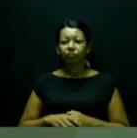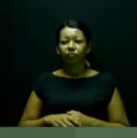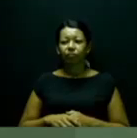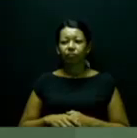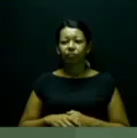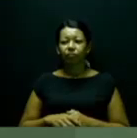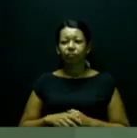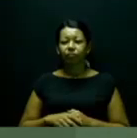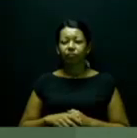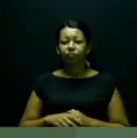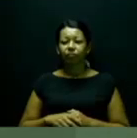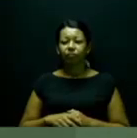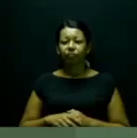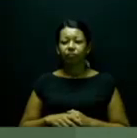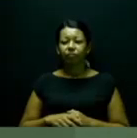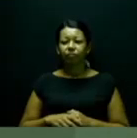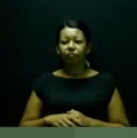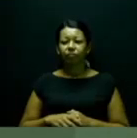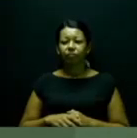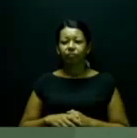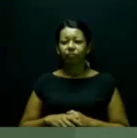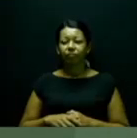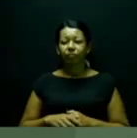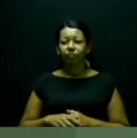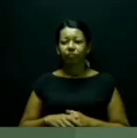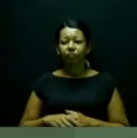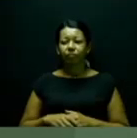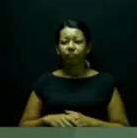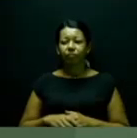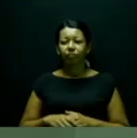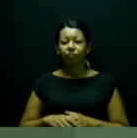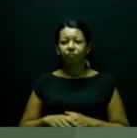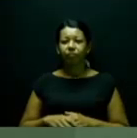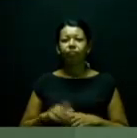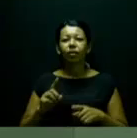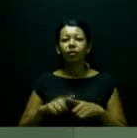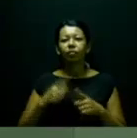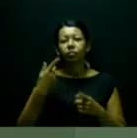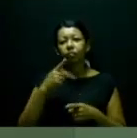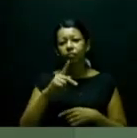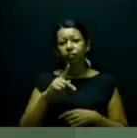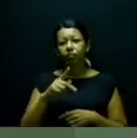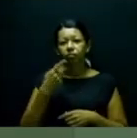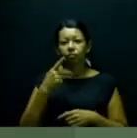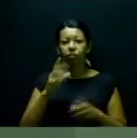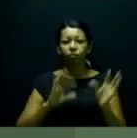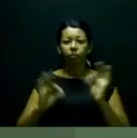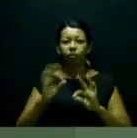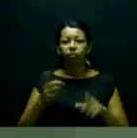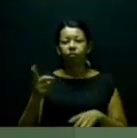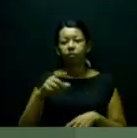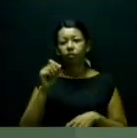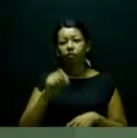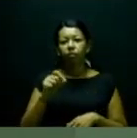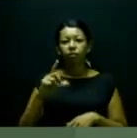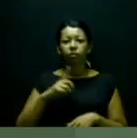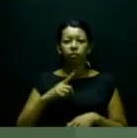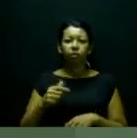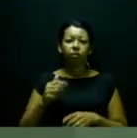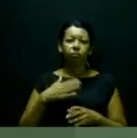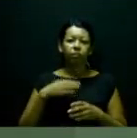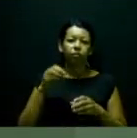nós neste momento. Mas é claro que se Vossa Excelência, quando seu projeto vier para cá, tenha já o meu